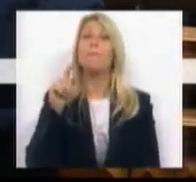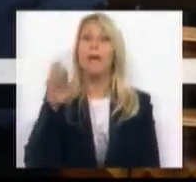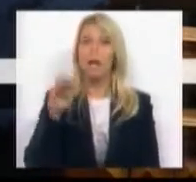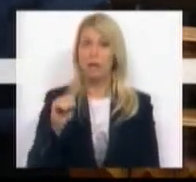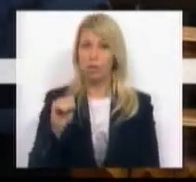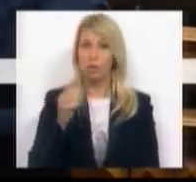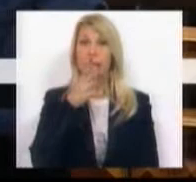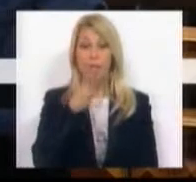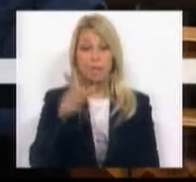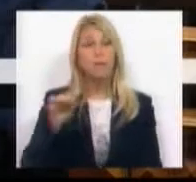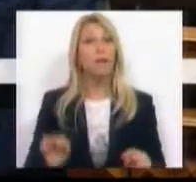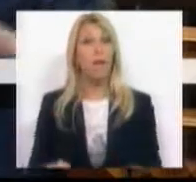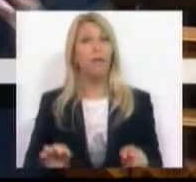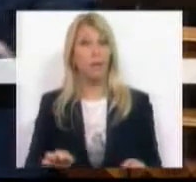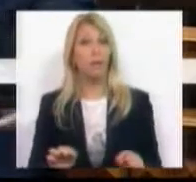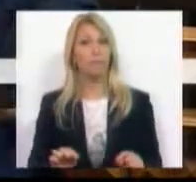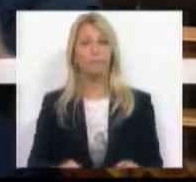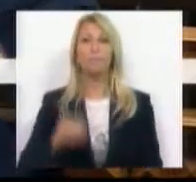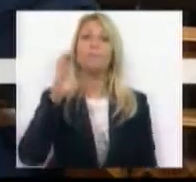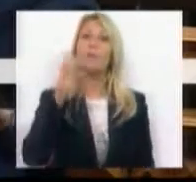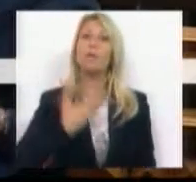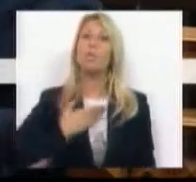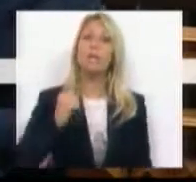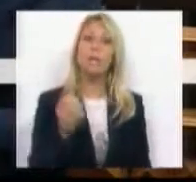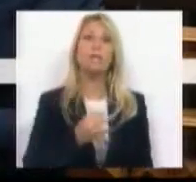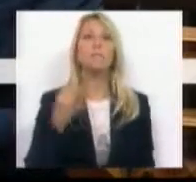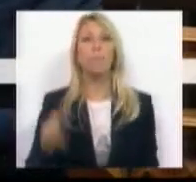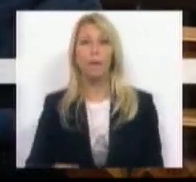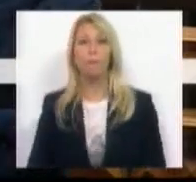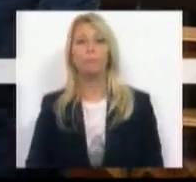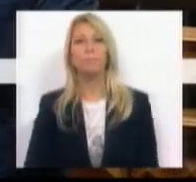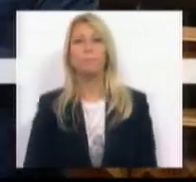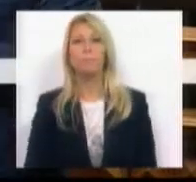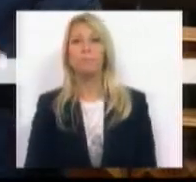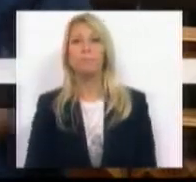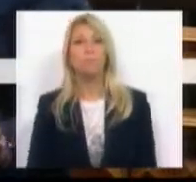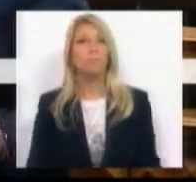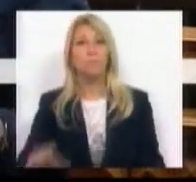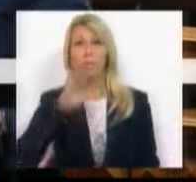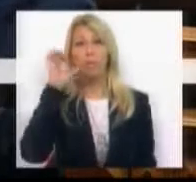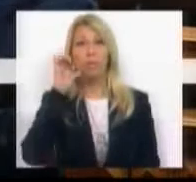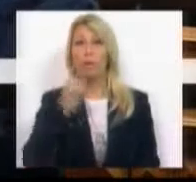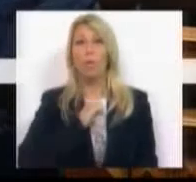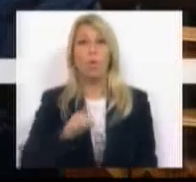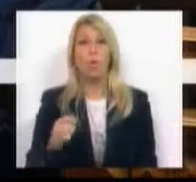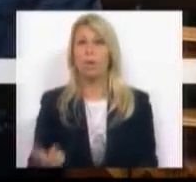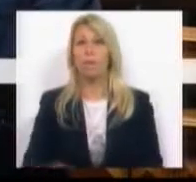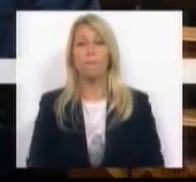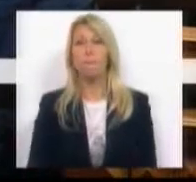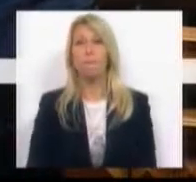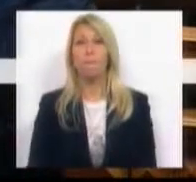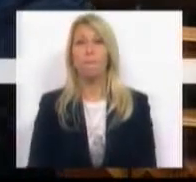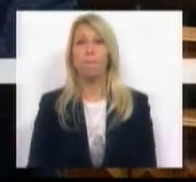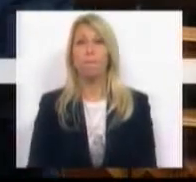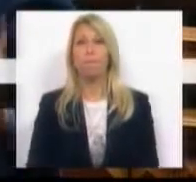disse aqui que o CDS-PP esteve sempre contra